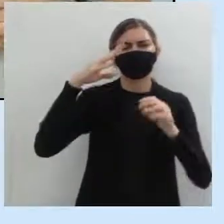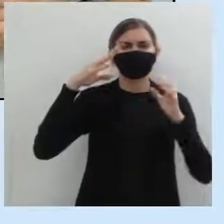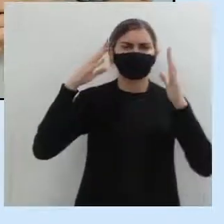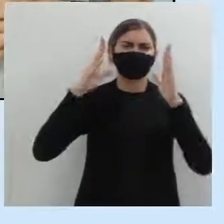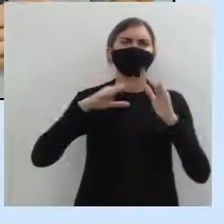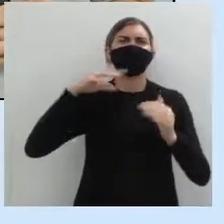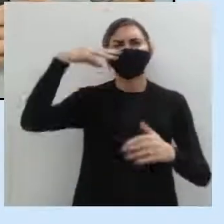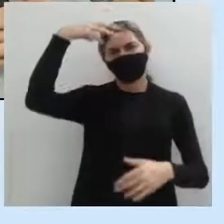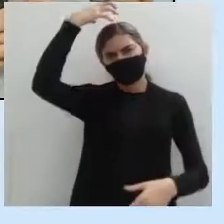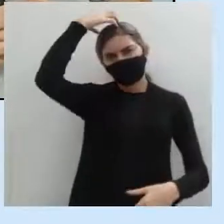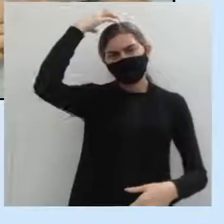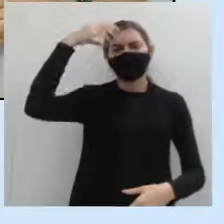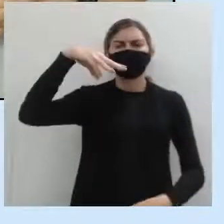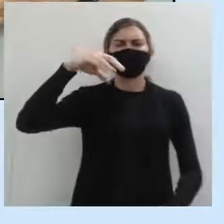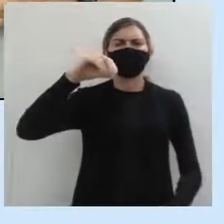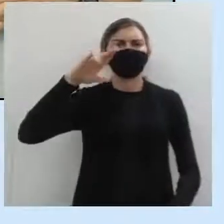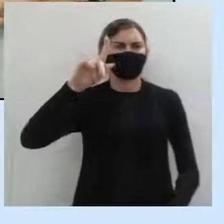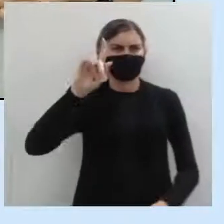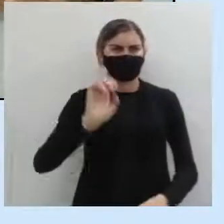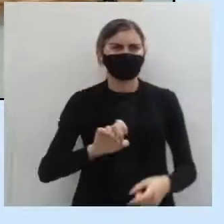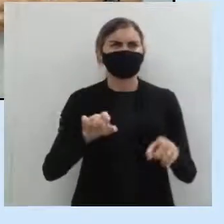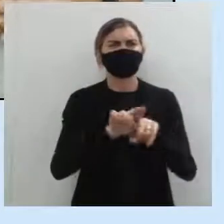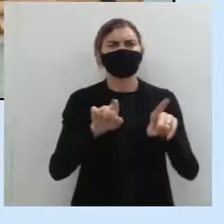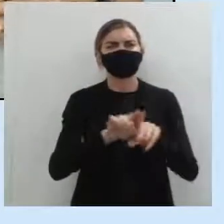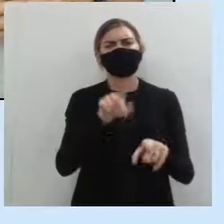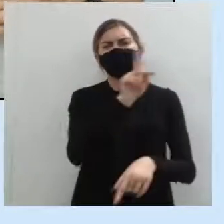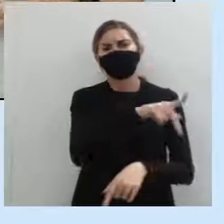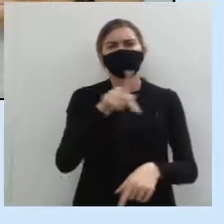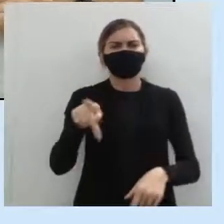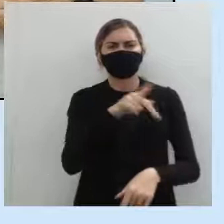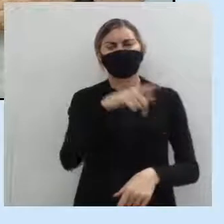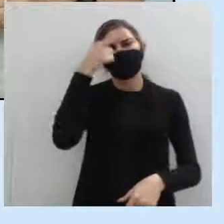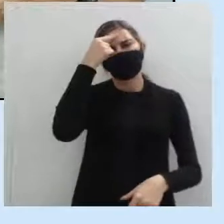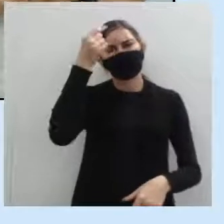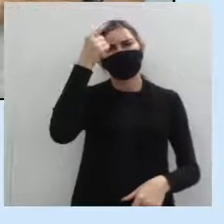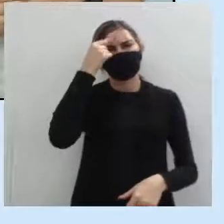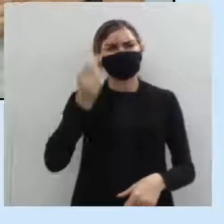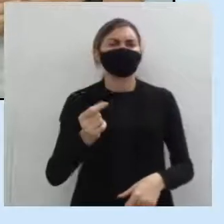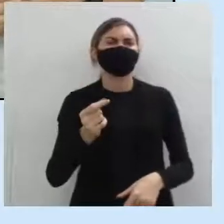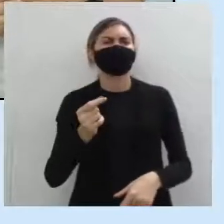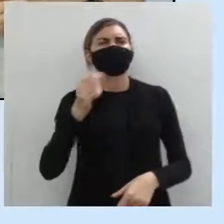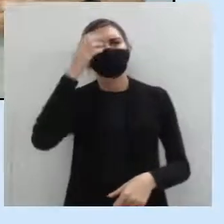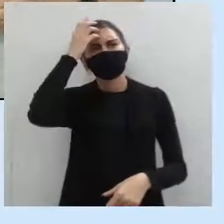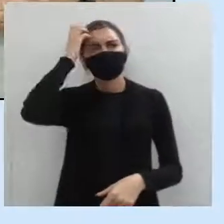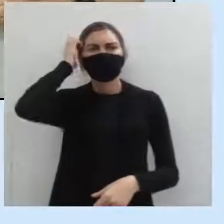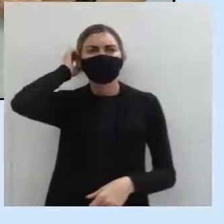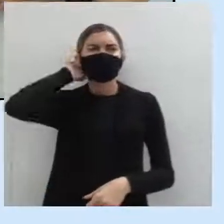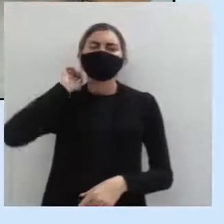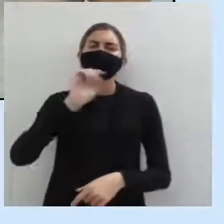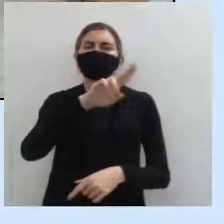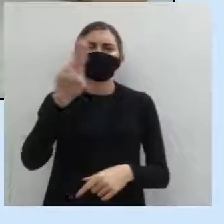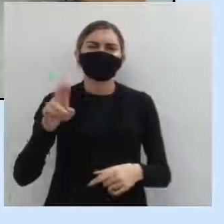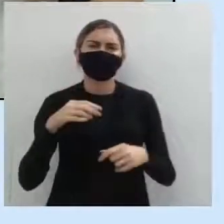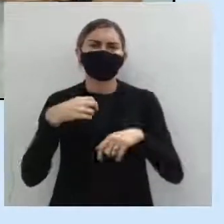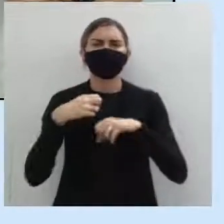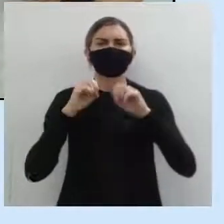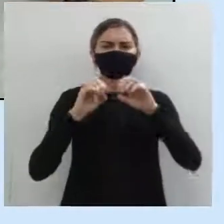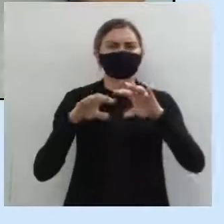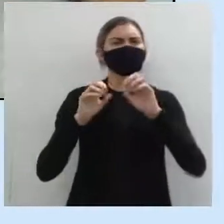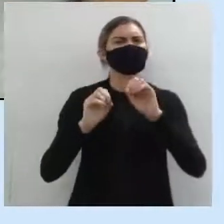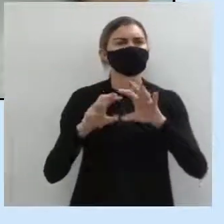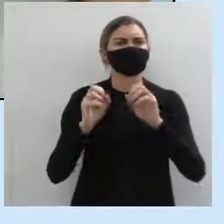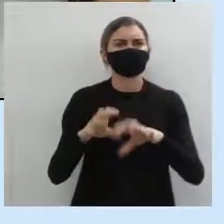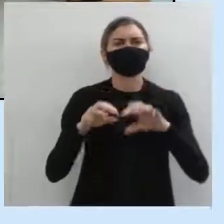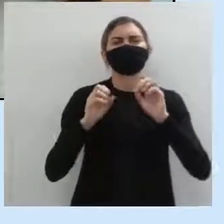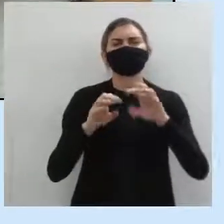tornar monge agostiniano, também se torna professor da Universidade de Wittenberg, onde vai lecionar